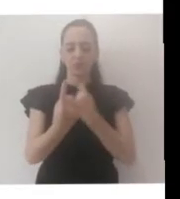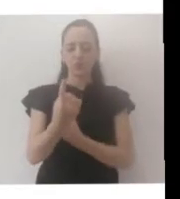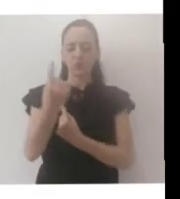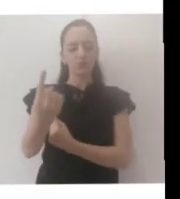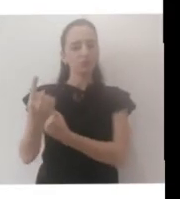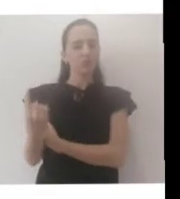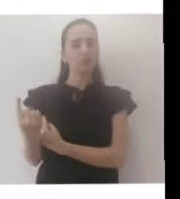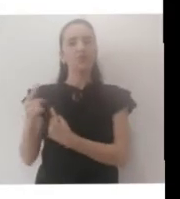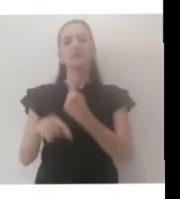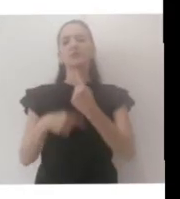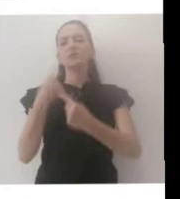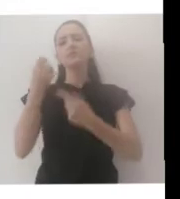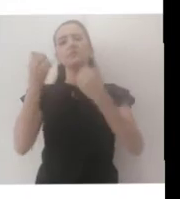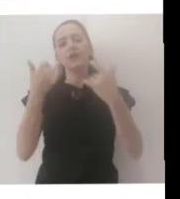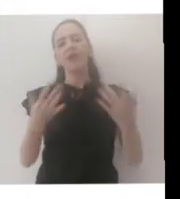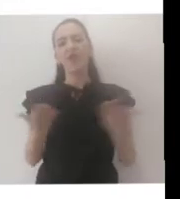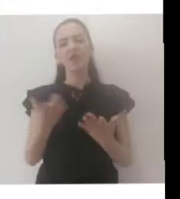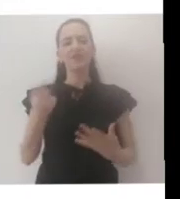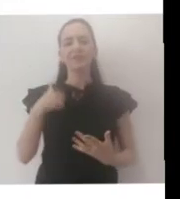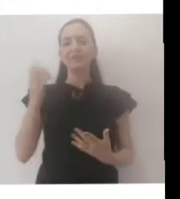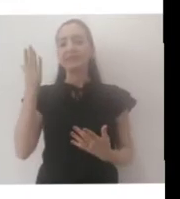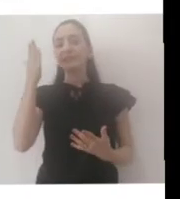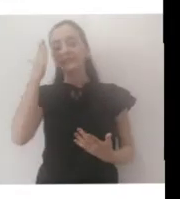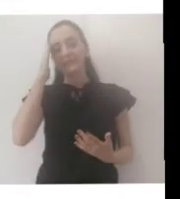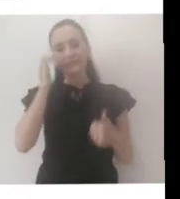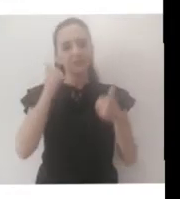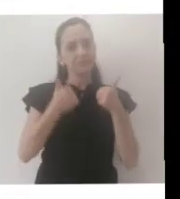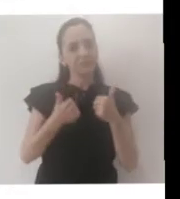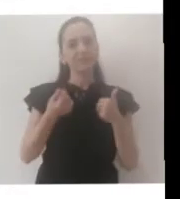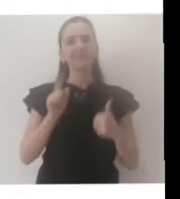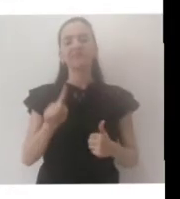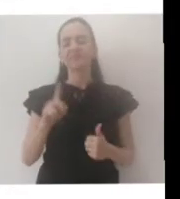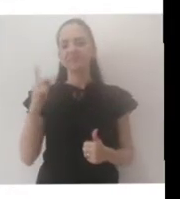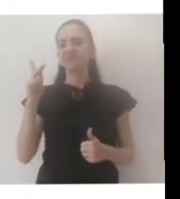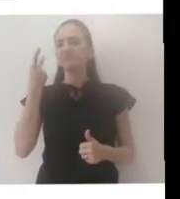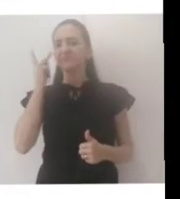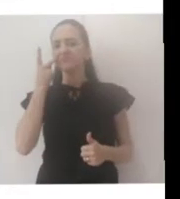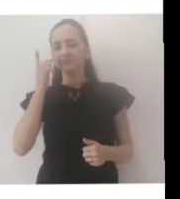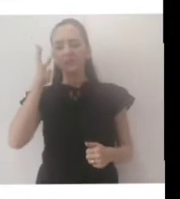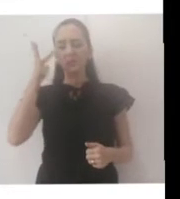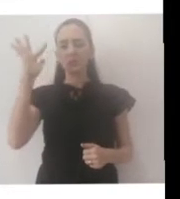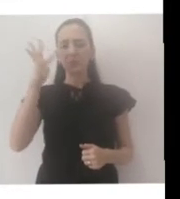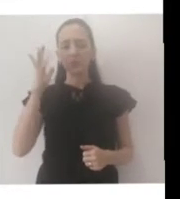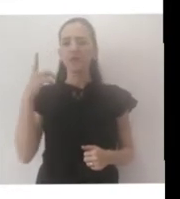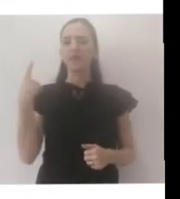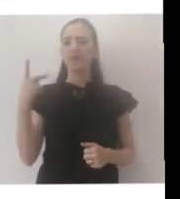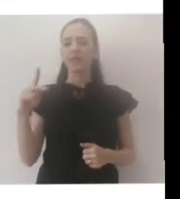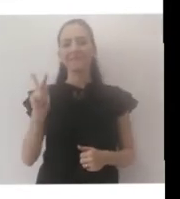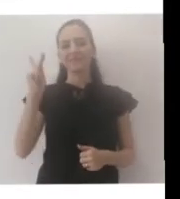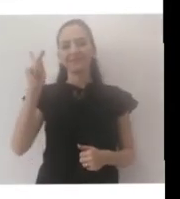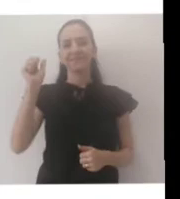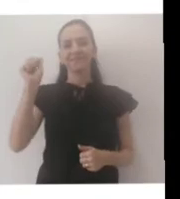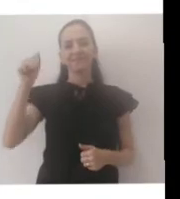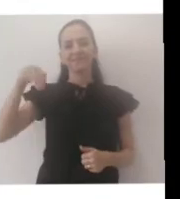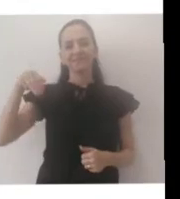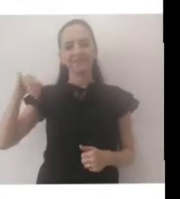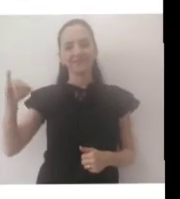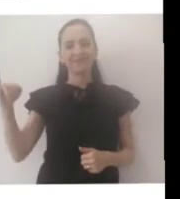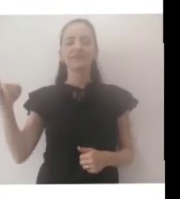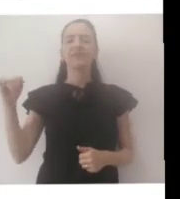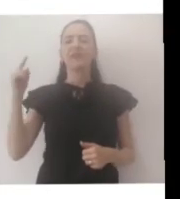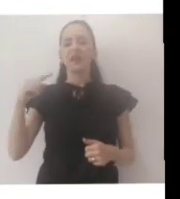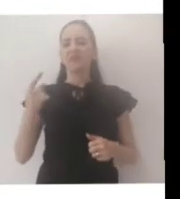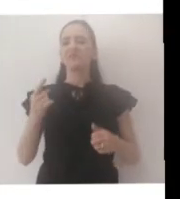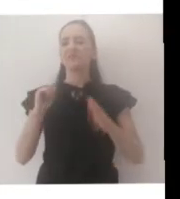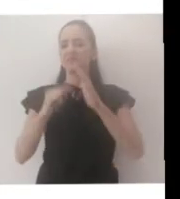textinho aí, que eu confesso que não compreendi tão bem assim, tá bom? Porque a teoria de Piaget e de Constance Cami, consequentemente, é